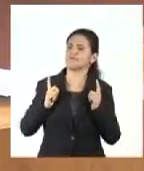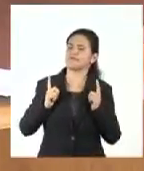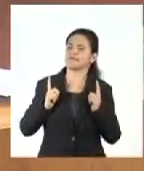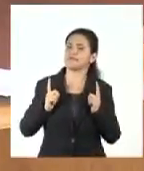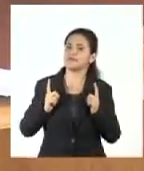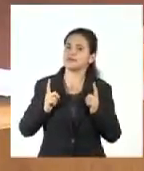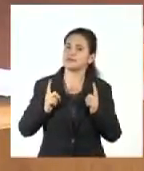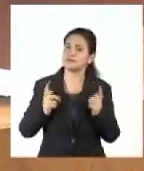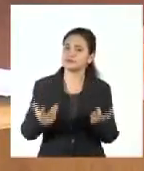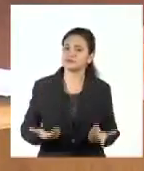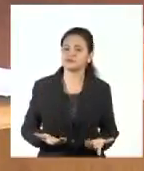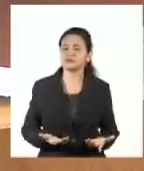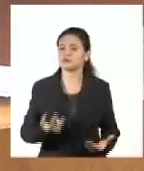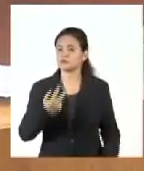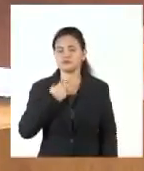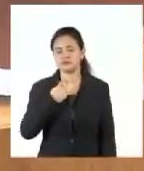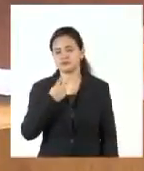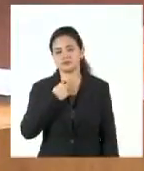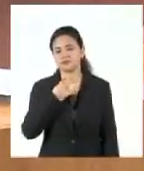ainda.